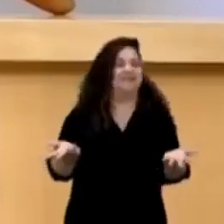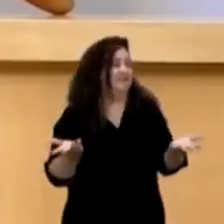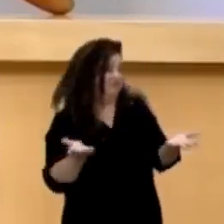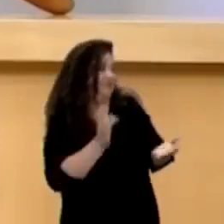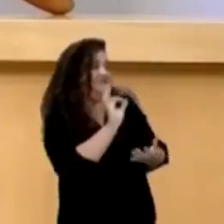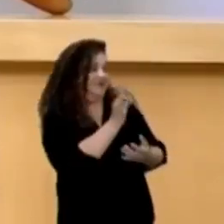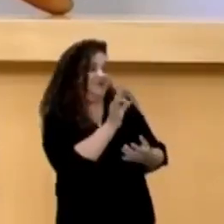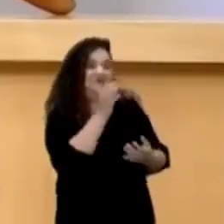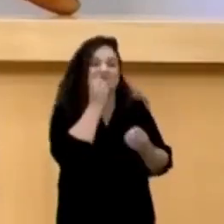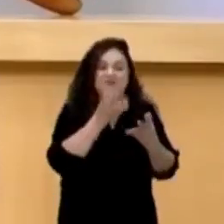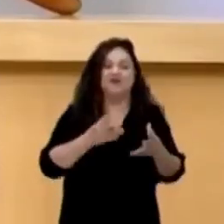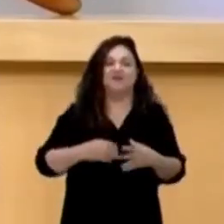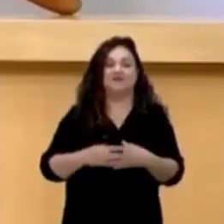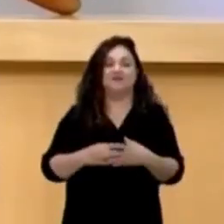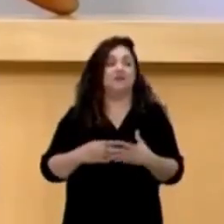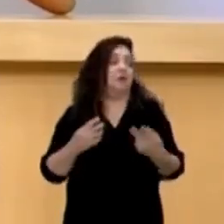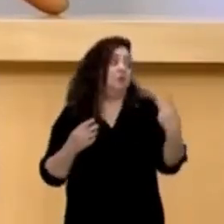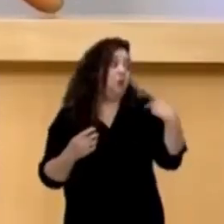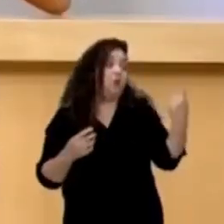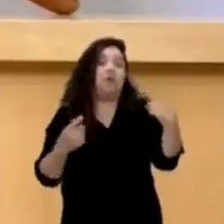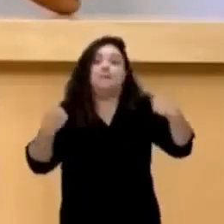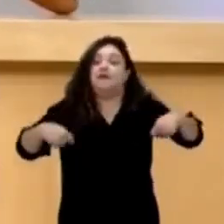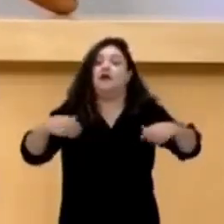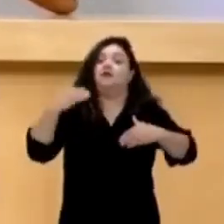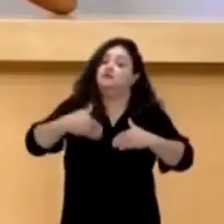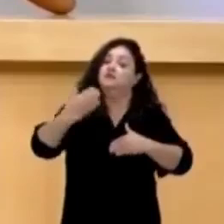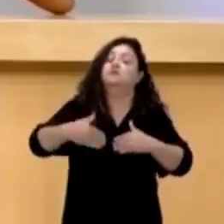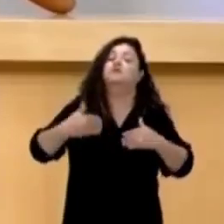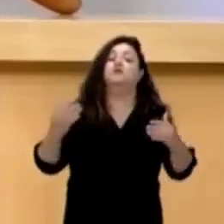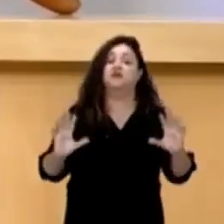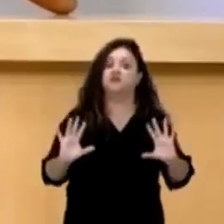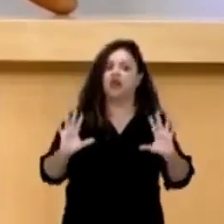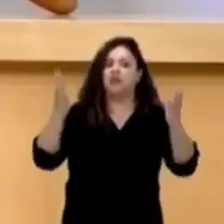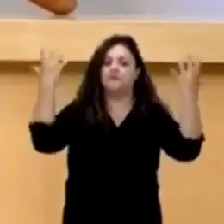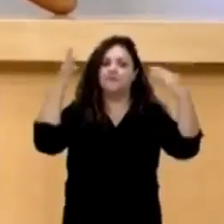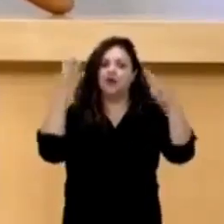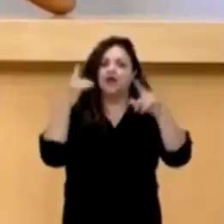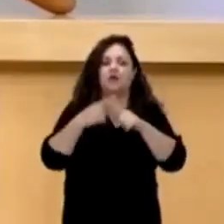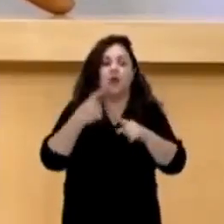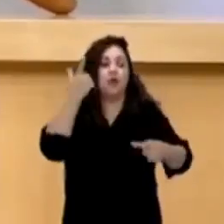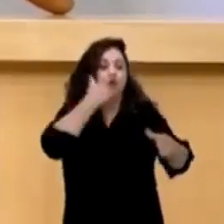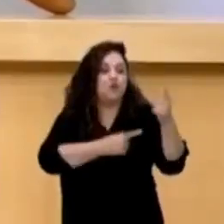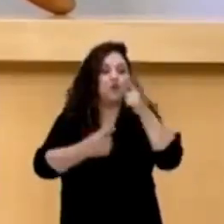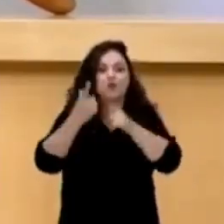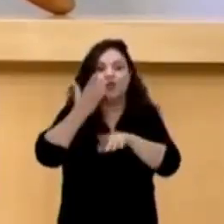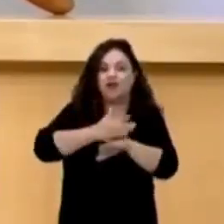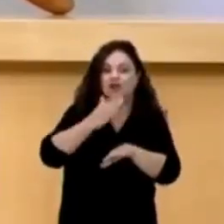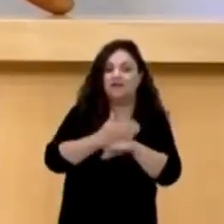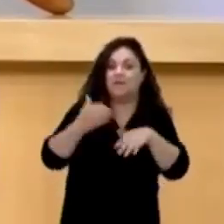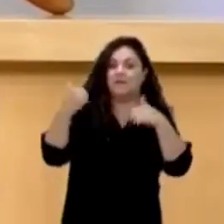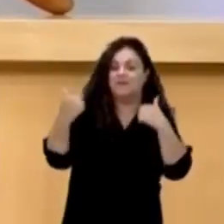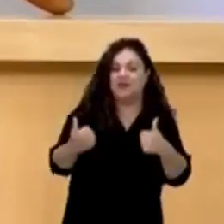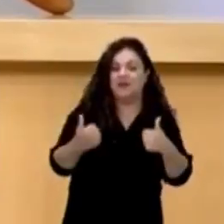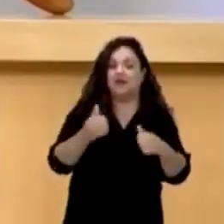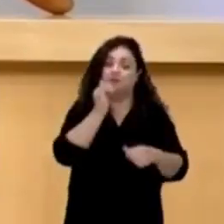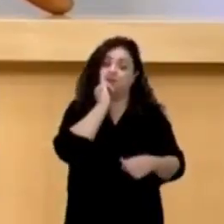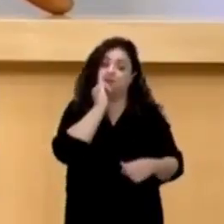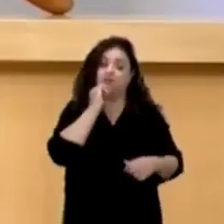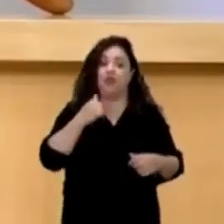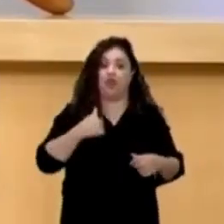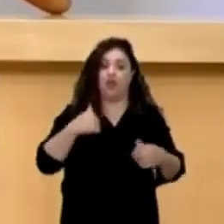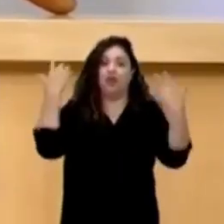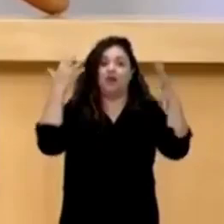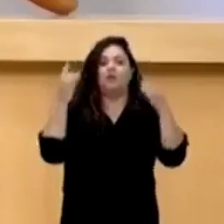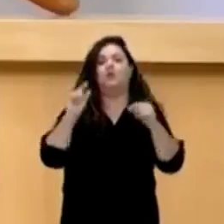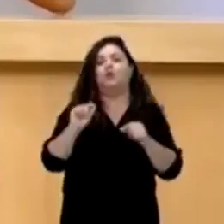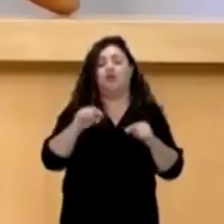mesmo dançar. Então a gente tem que celebrar sempre, celebrar que consegui fazer uma atividade. Eu, por exemplo, celebrei agora na pandemia